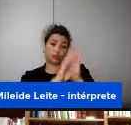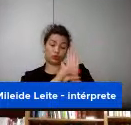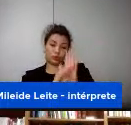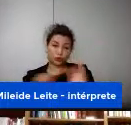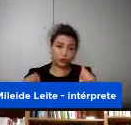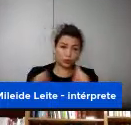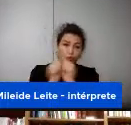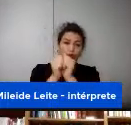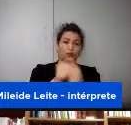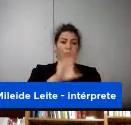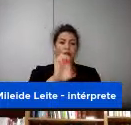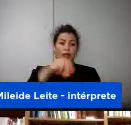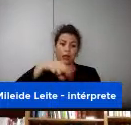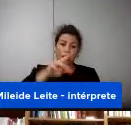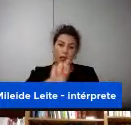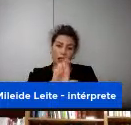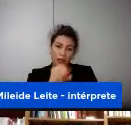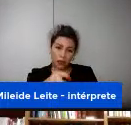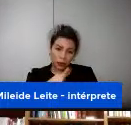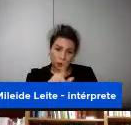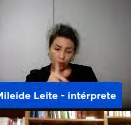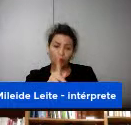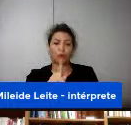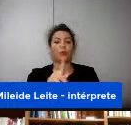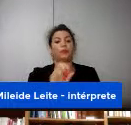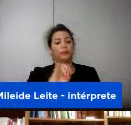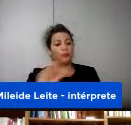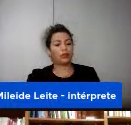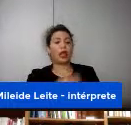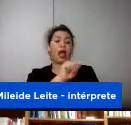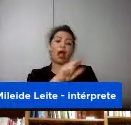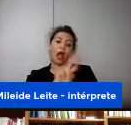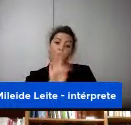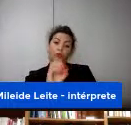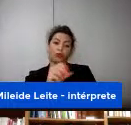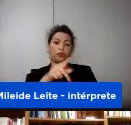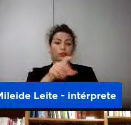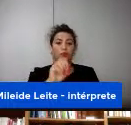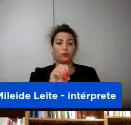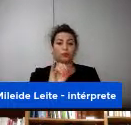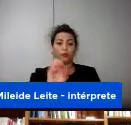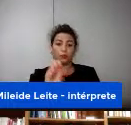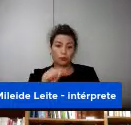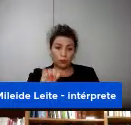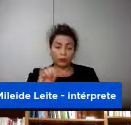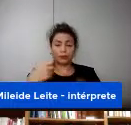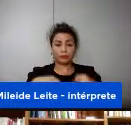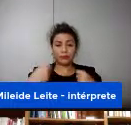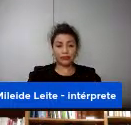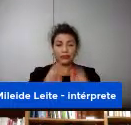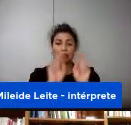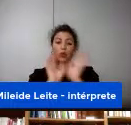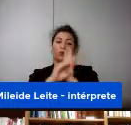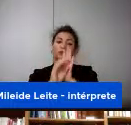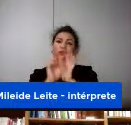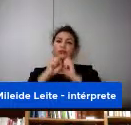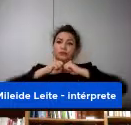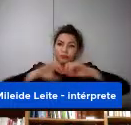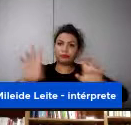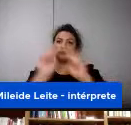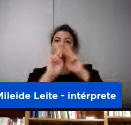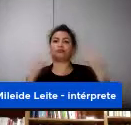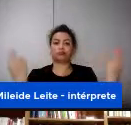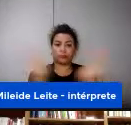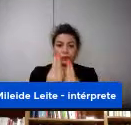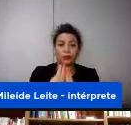com entropia, com autopoiese, né, que eles precisam serem universais, né? Que